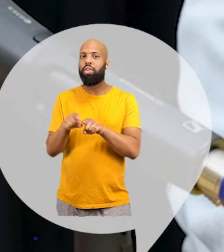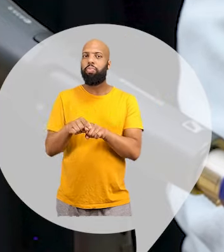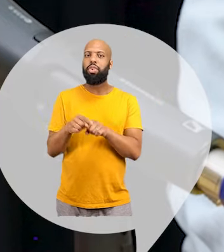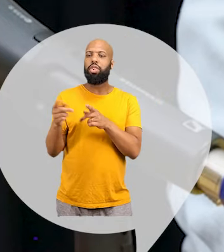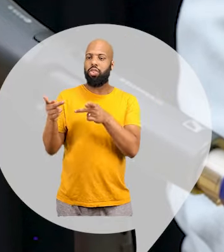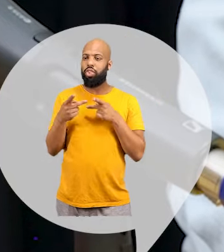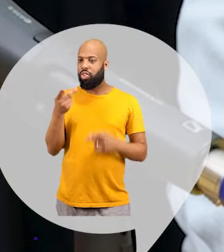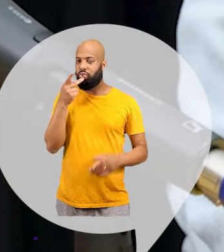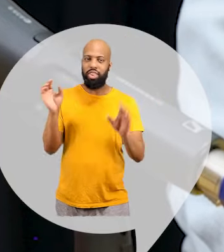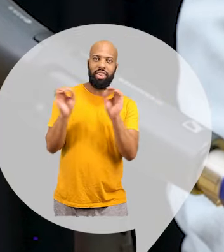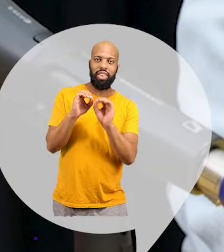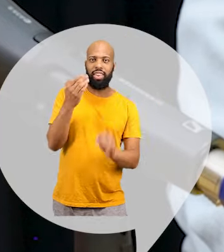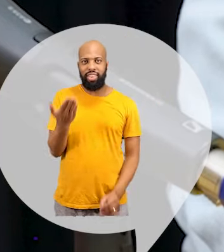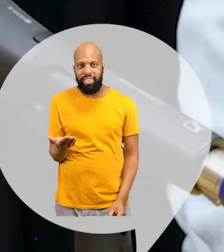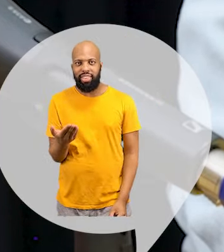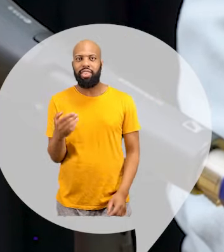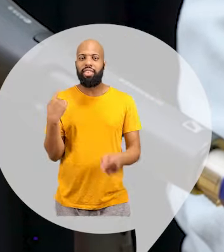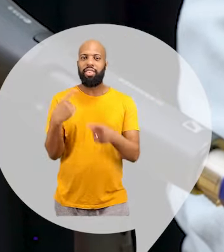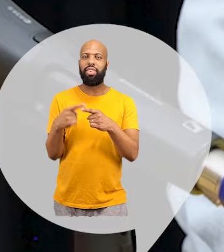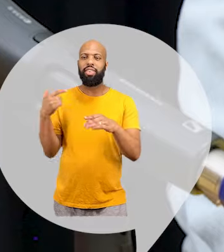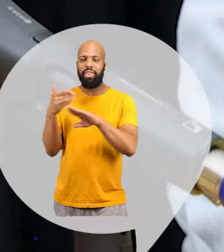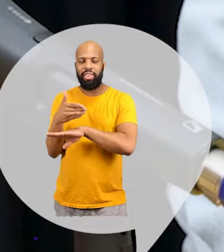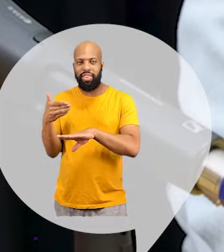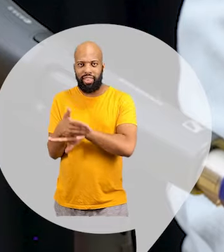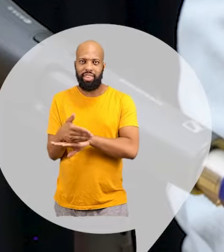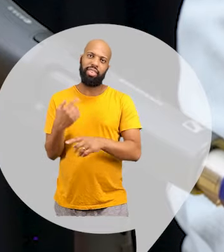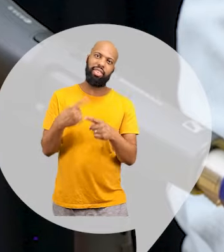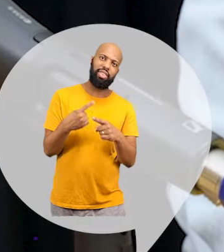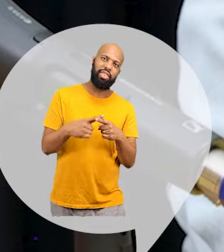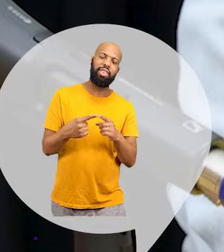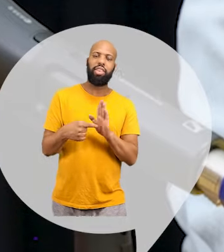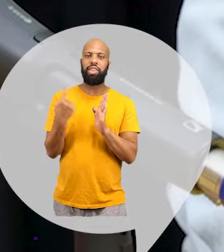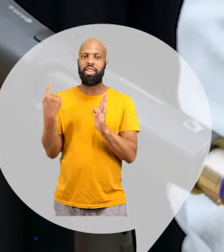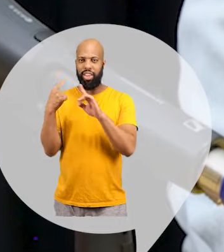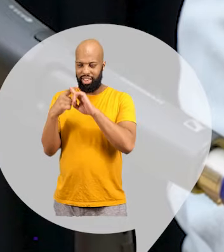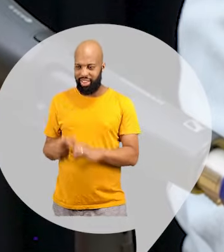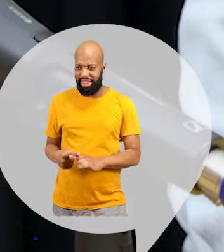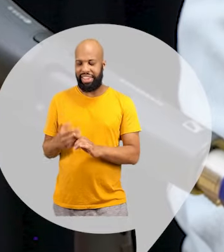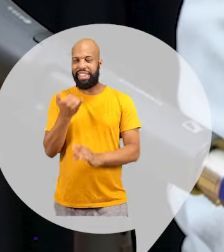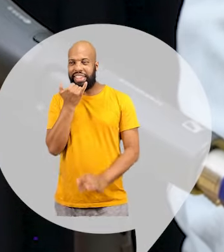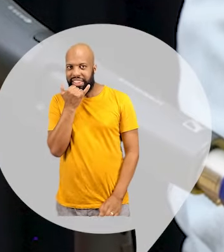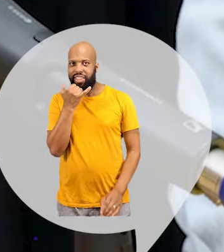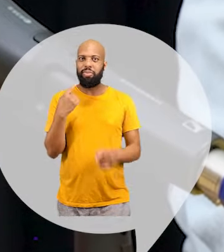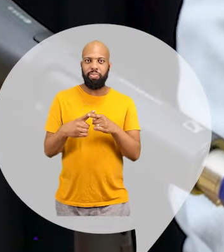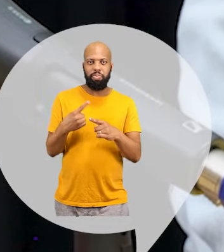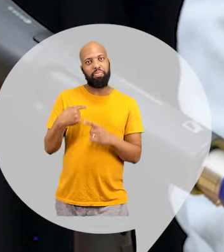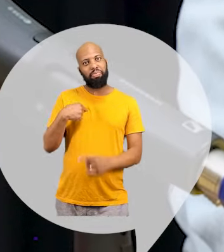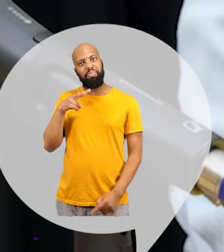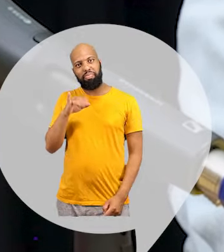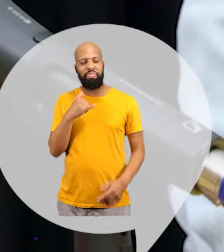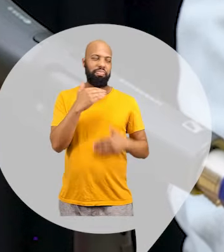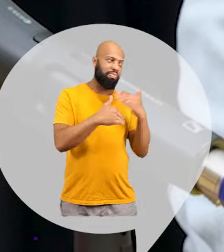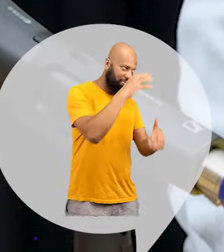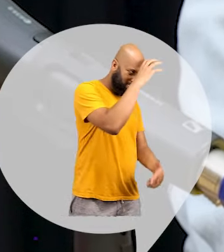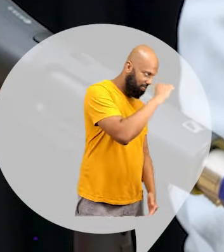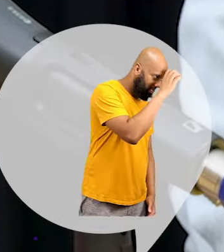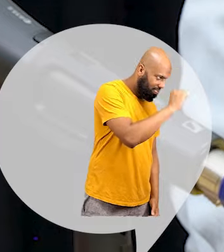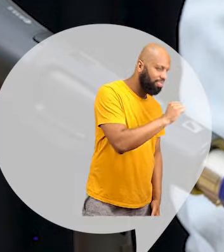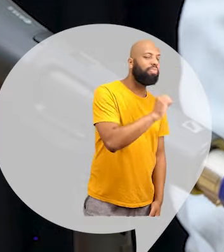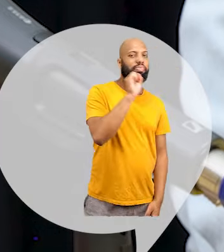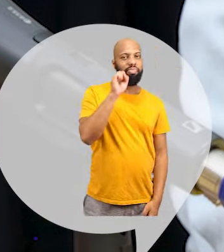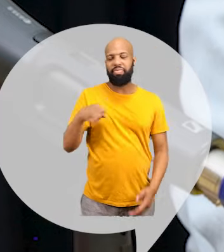vem não fala essas coisas é gente a primeira vez releva aí releva que vou aprendendo